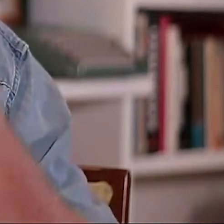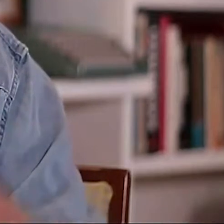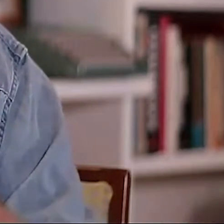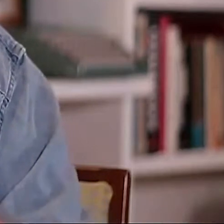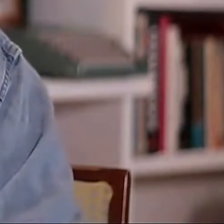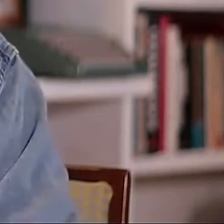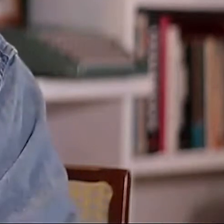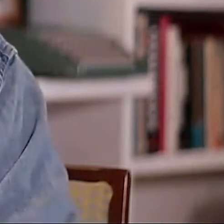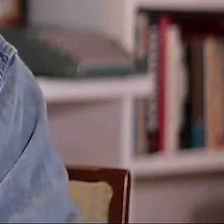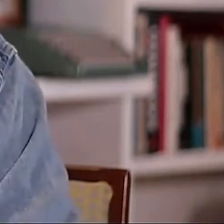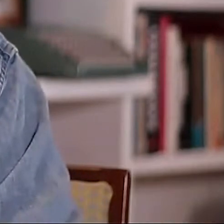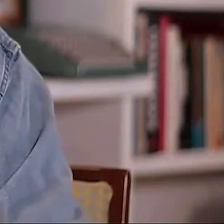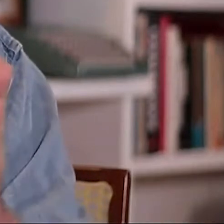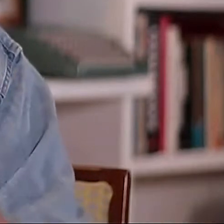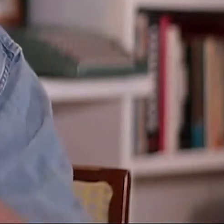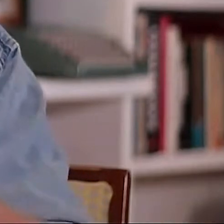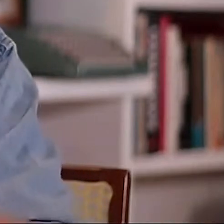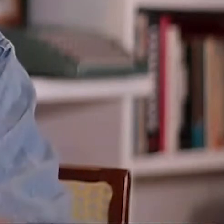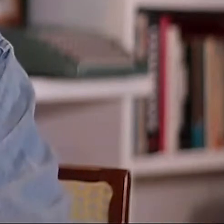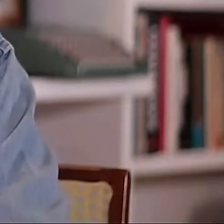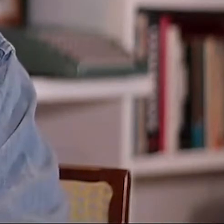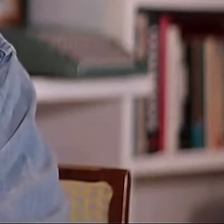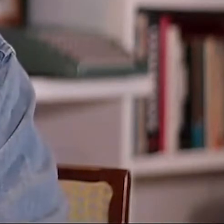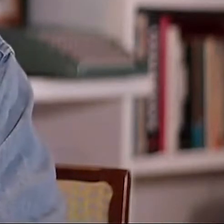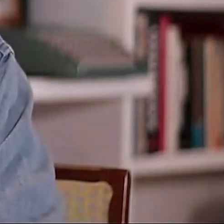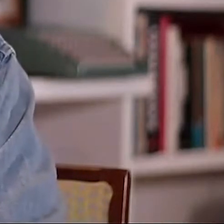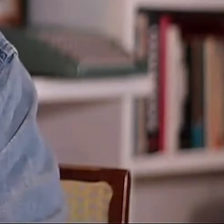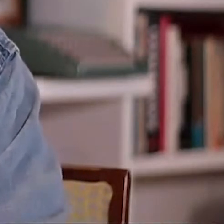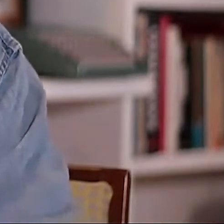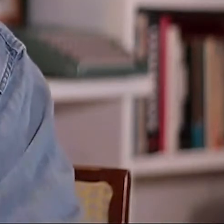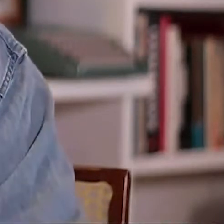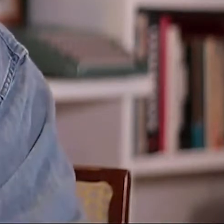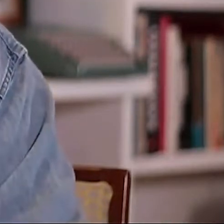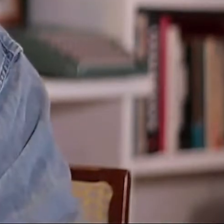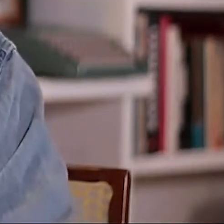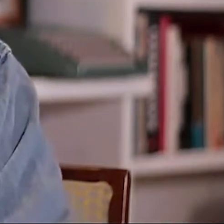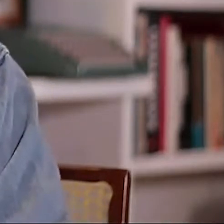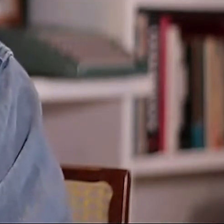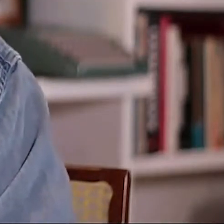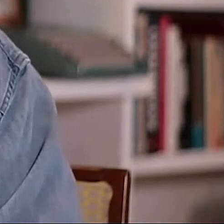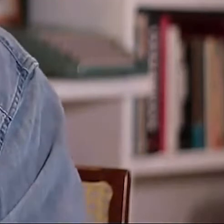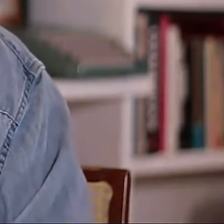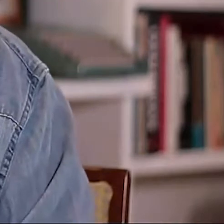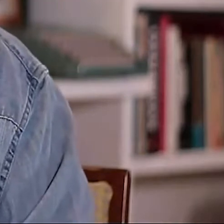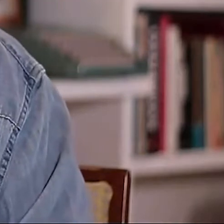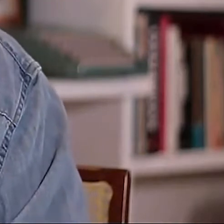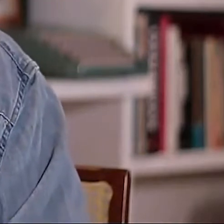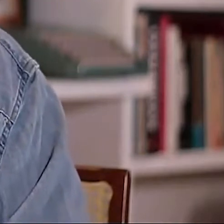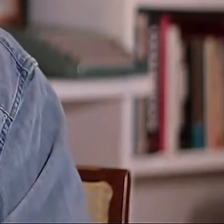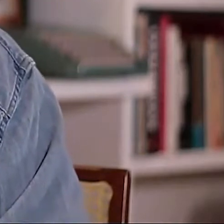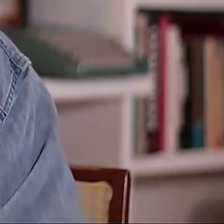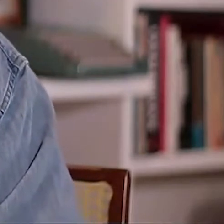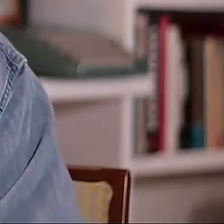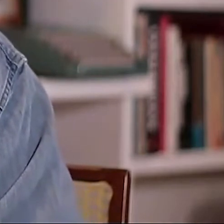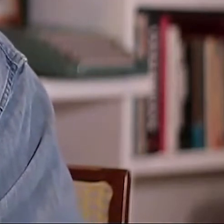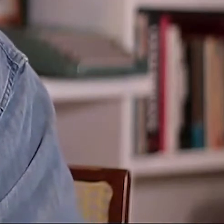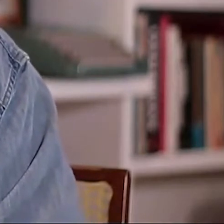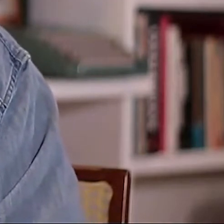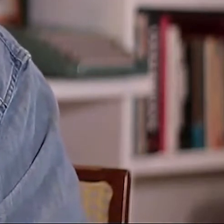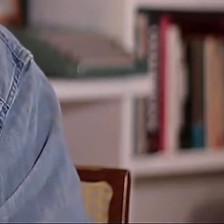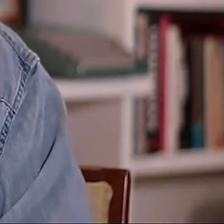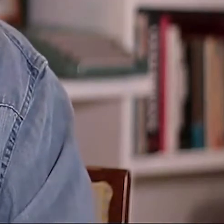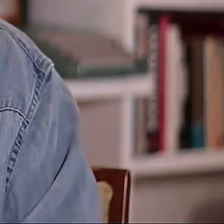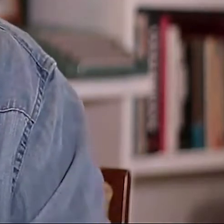um blazer azul em cima de uma camisa azul. Transfere aí para essa plataforma que você está assistindo, que é o YouTube do Sempre um